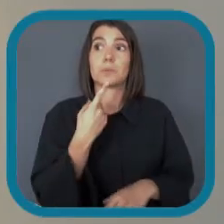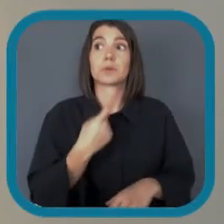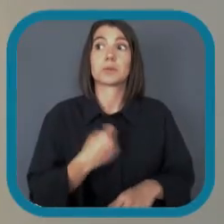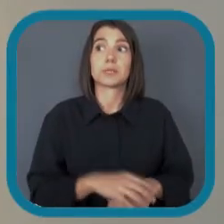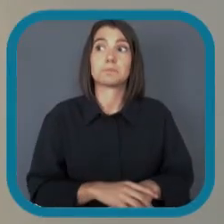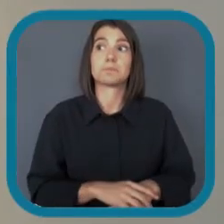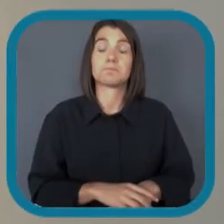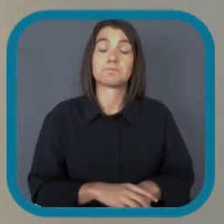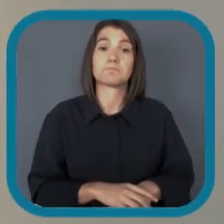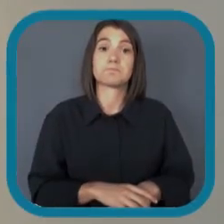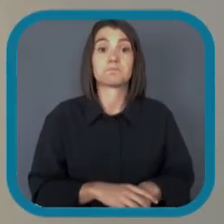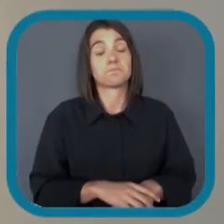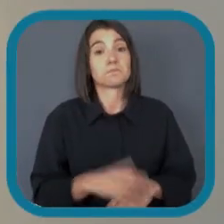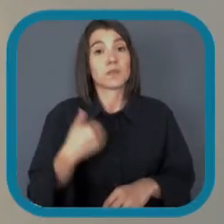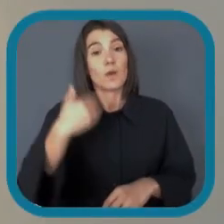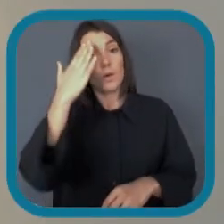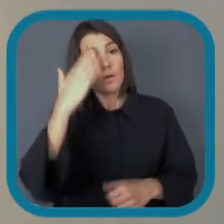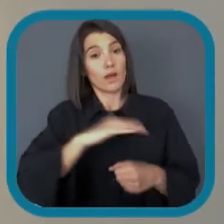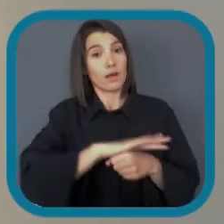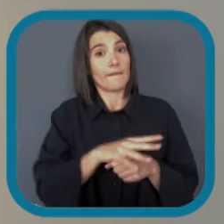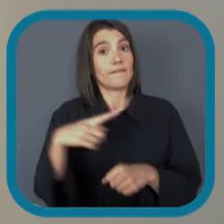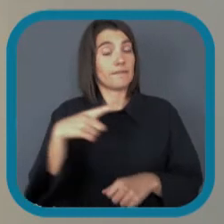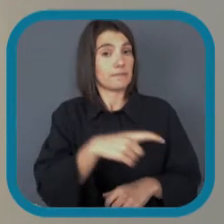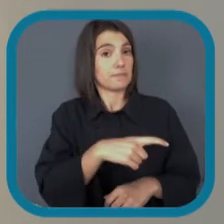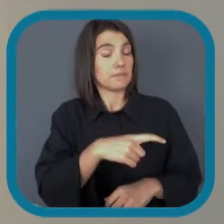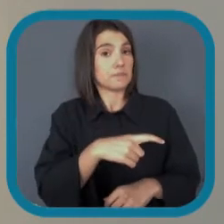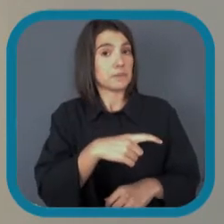Boa questão. Eu acho que Covid